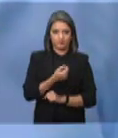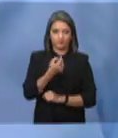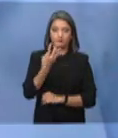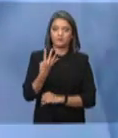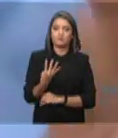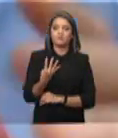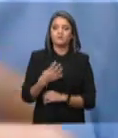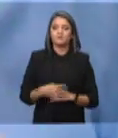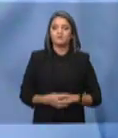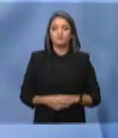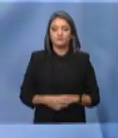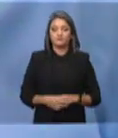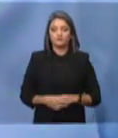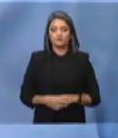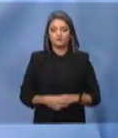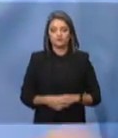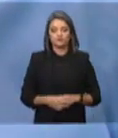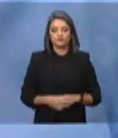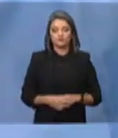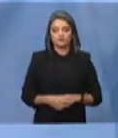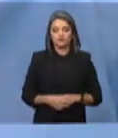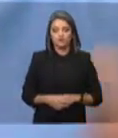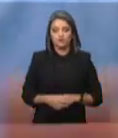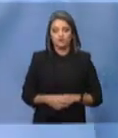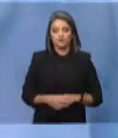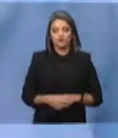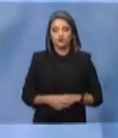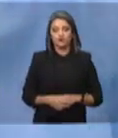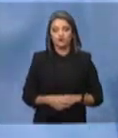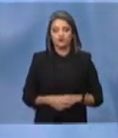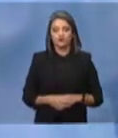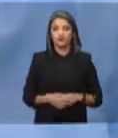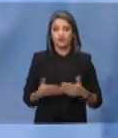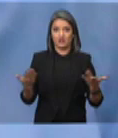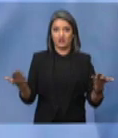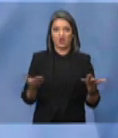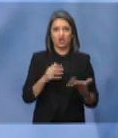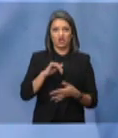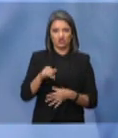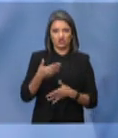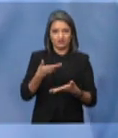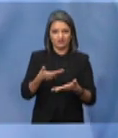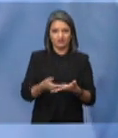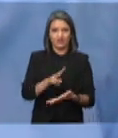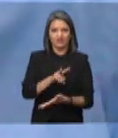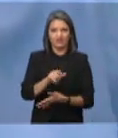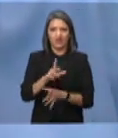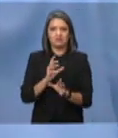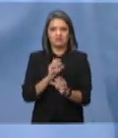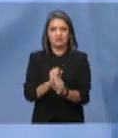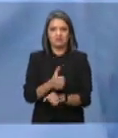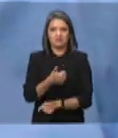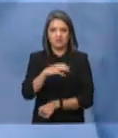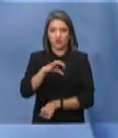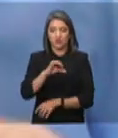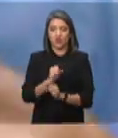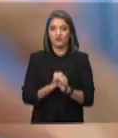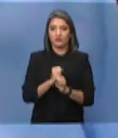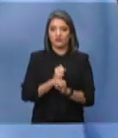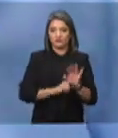a 18 agora em Janeiro próximo faz 19 anos porque